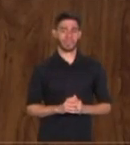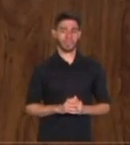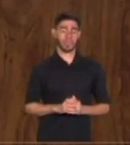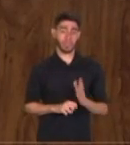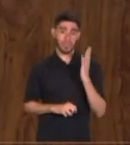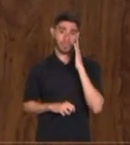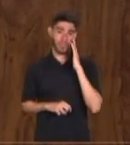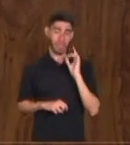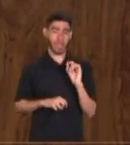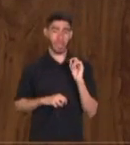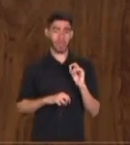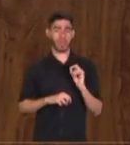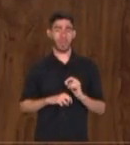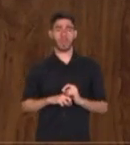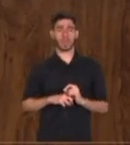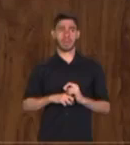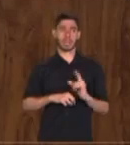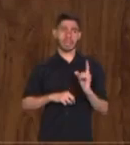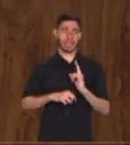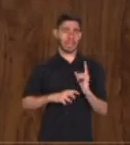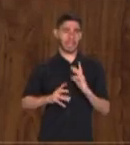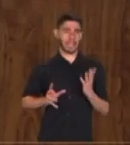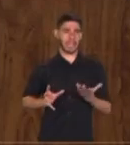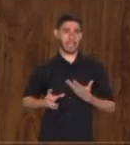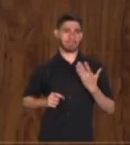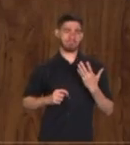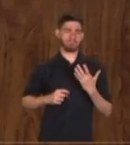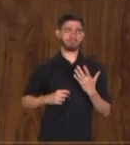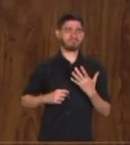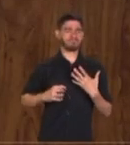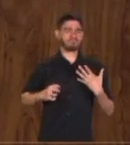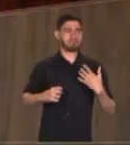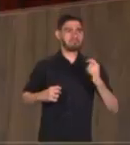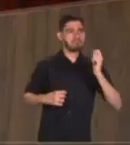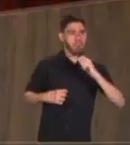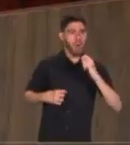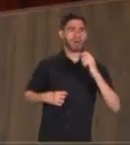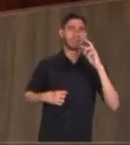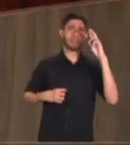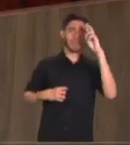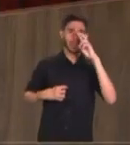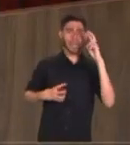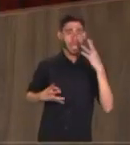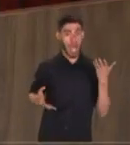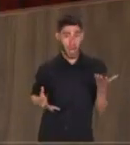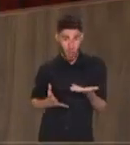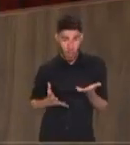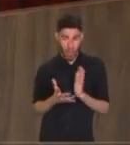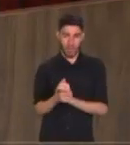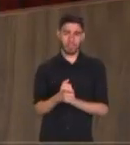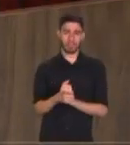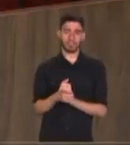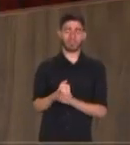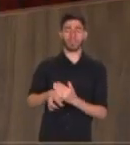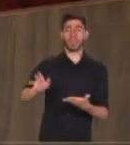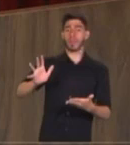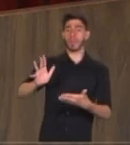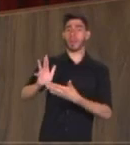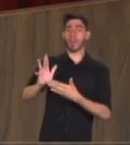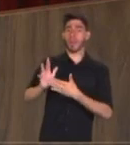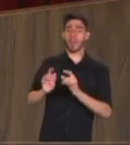entendo que ele esteja maduro para ser analisado desde logo. E aqui eu proponho,